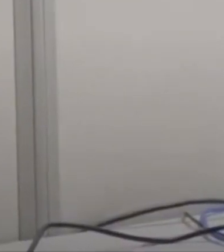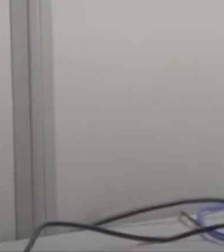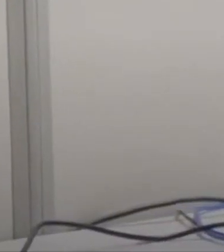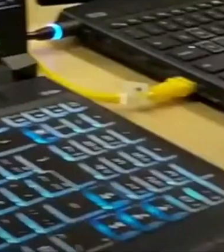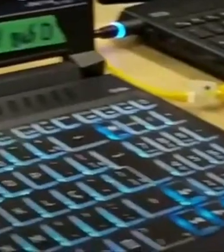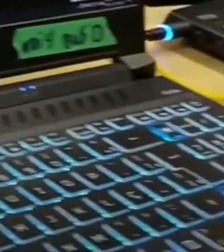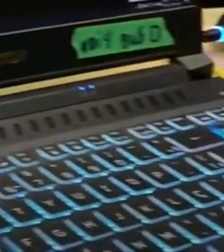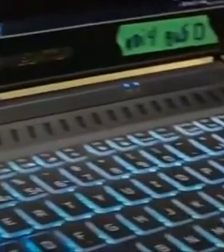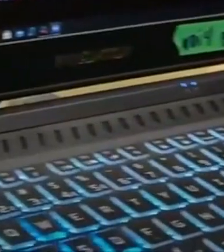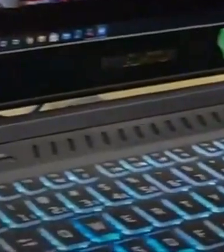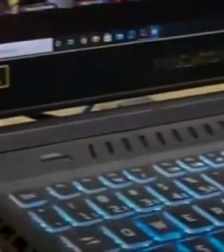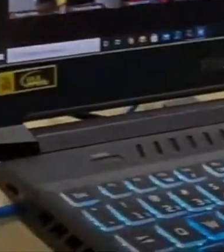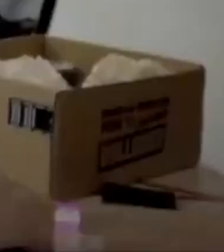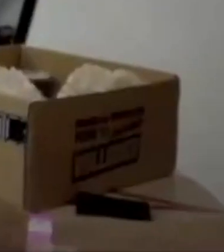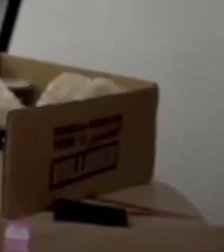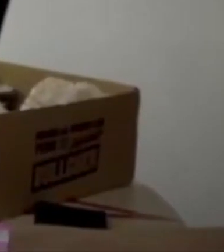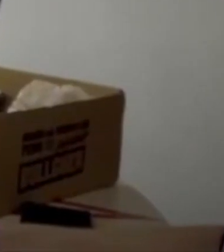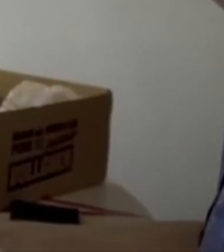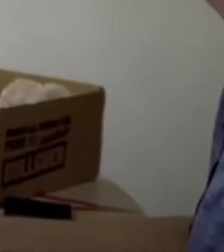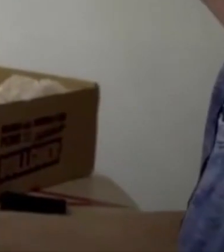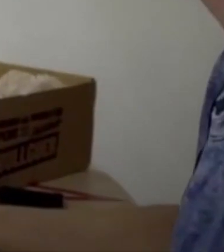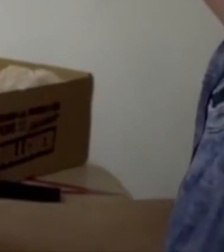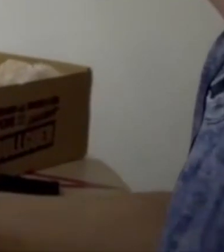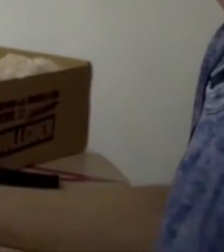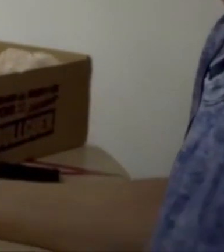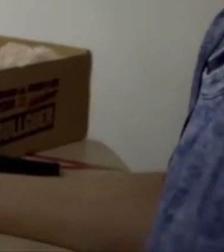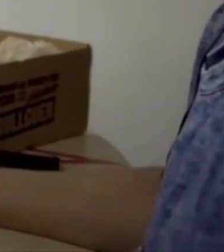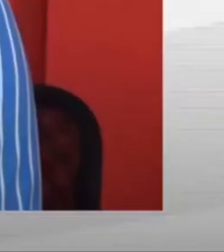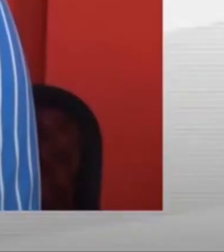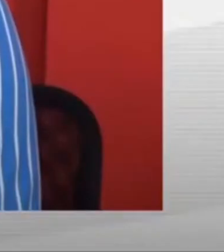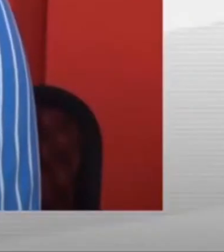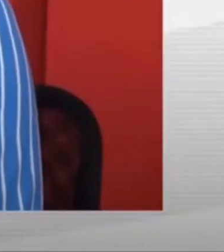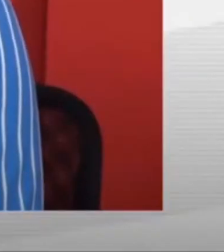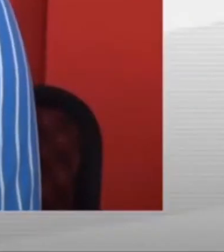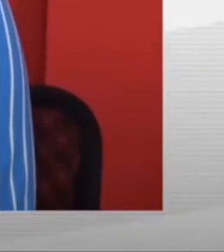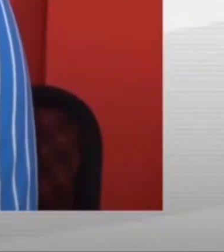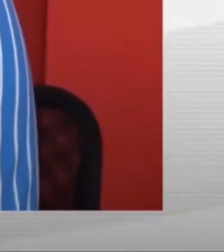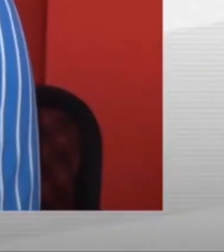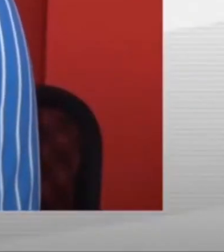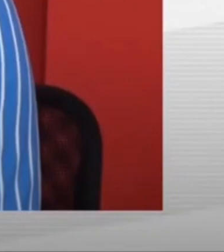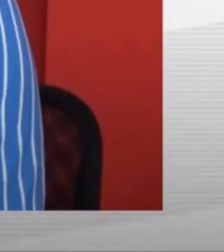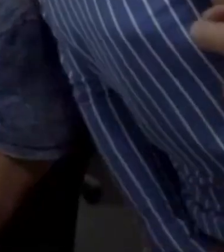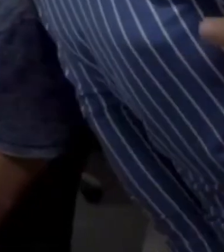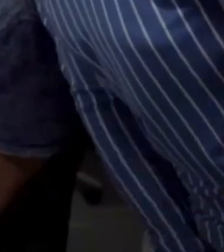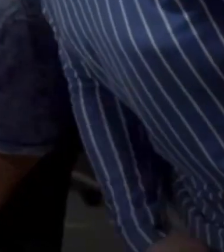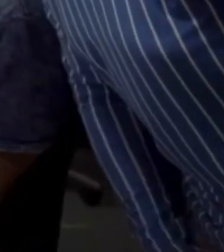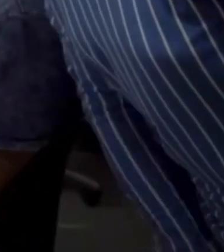agora, eu queria começar cumprimentando a nossa querida presidenta nacional do PT, a companheira